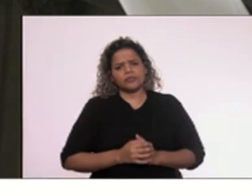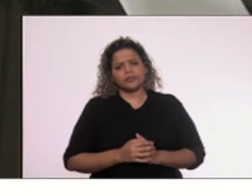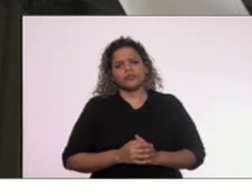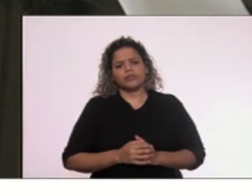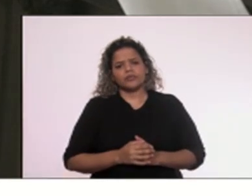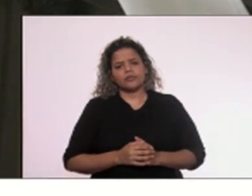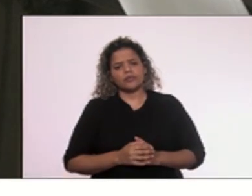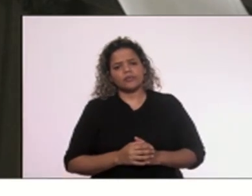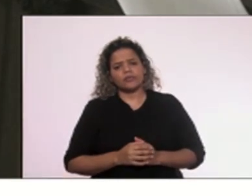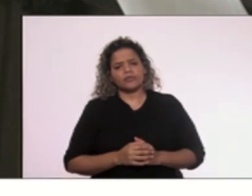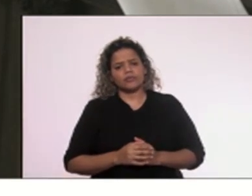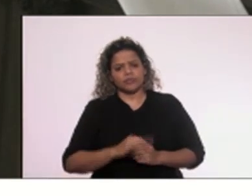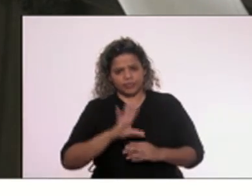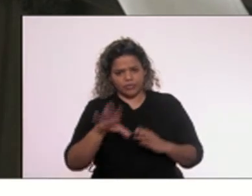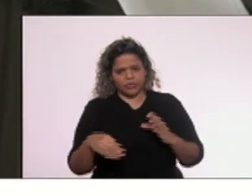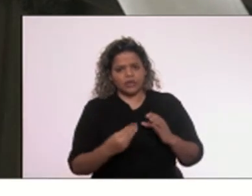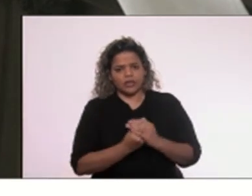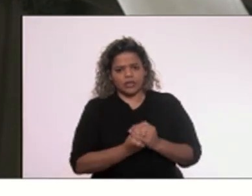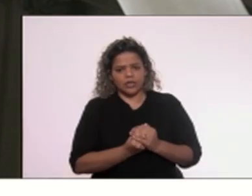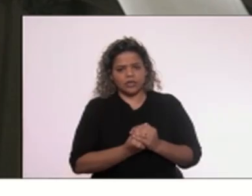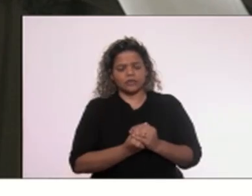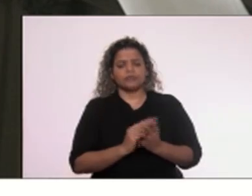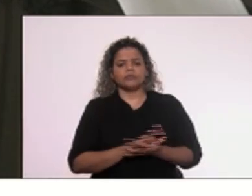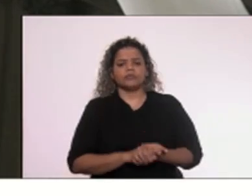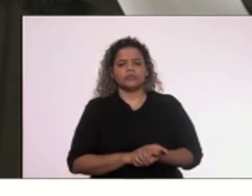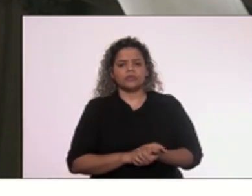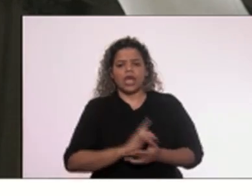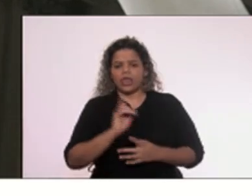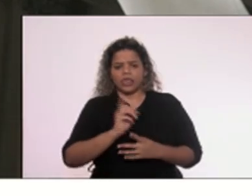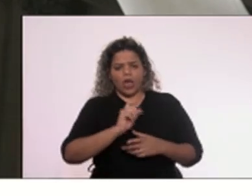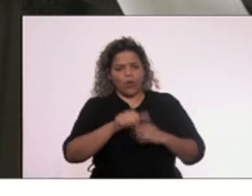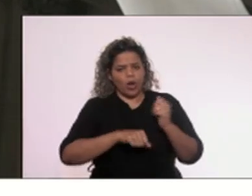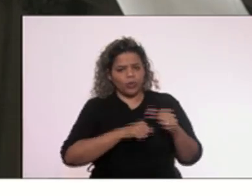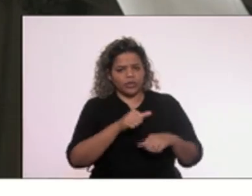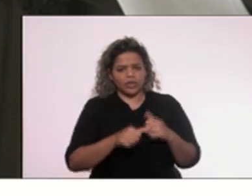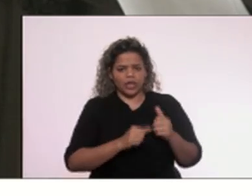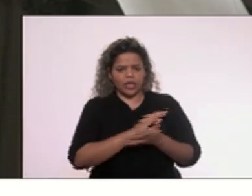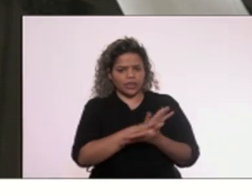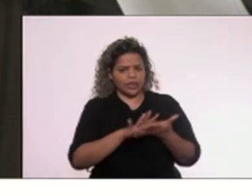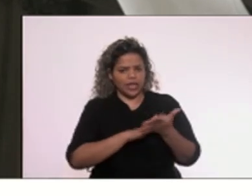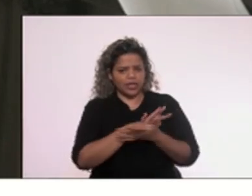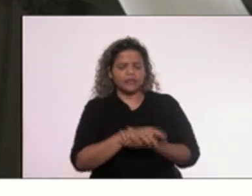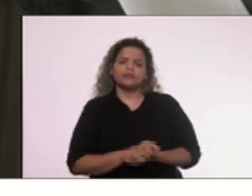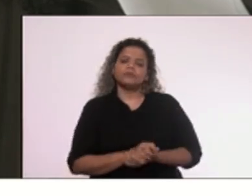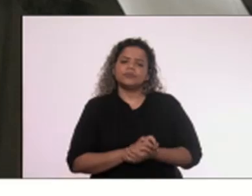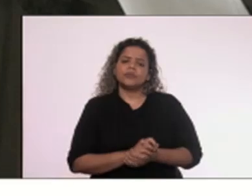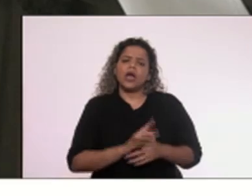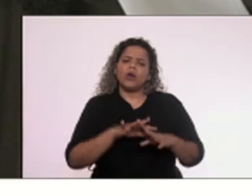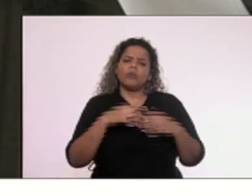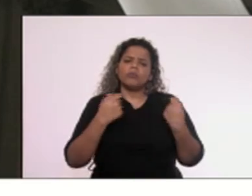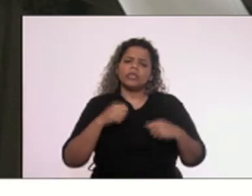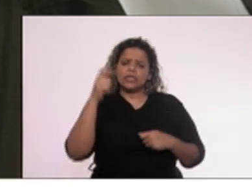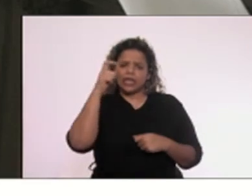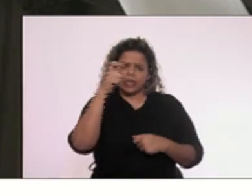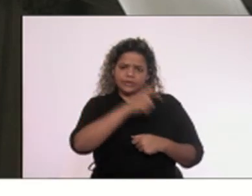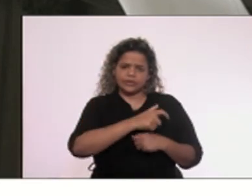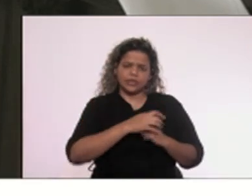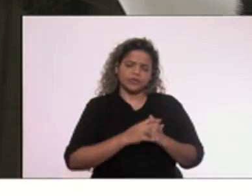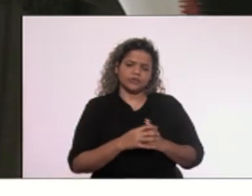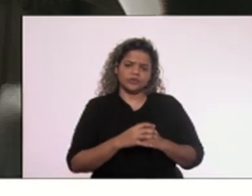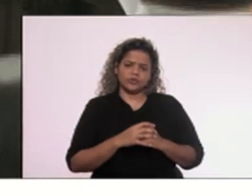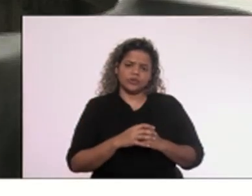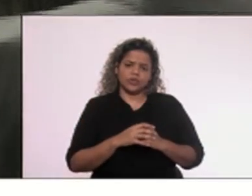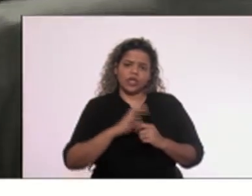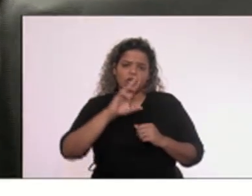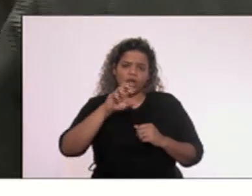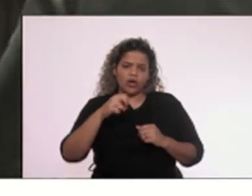de emendas que não alteram no mérito. Então, seria interessante,